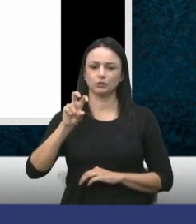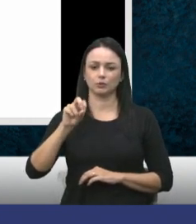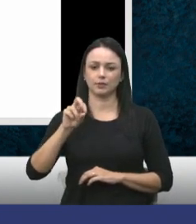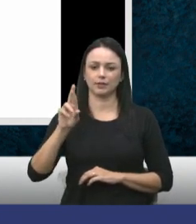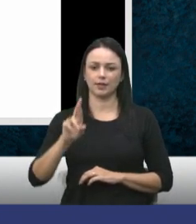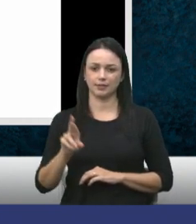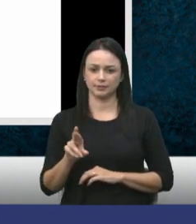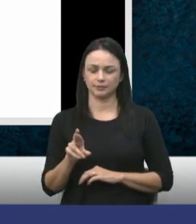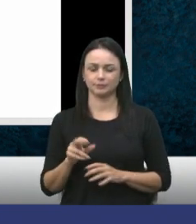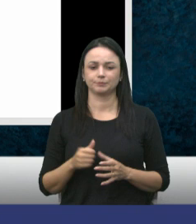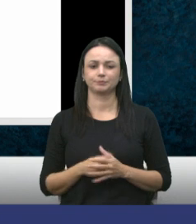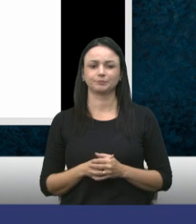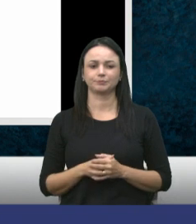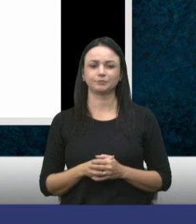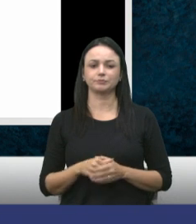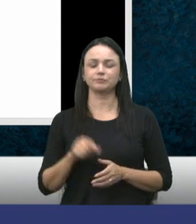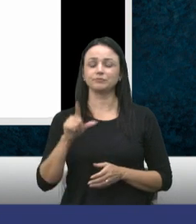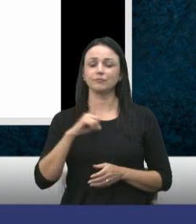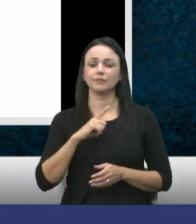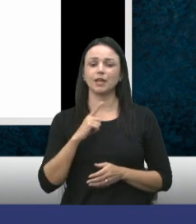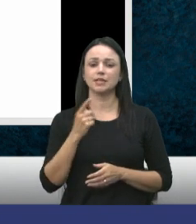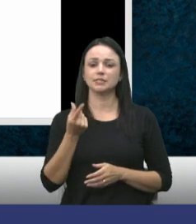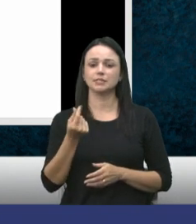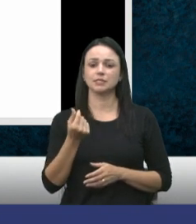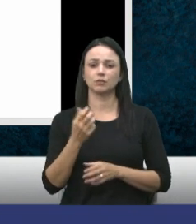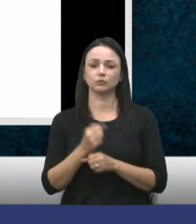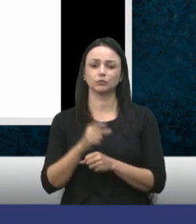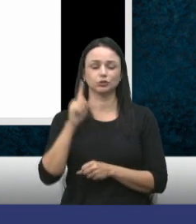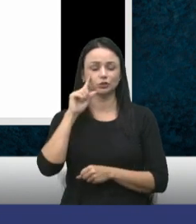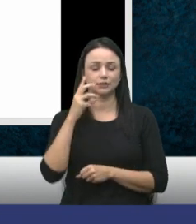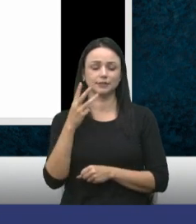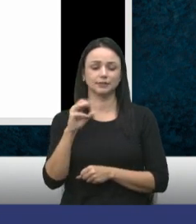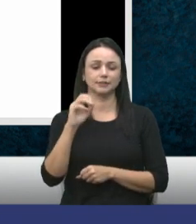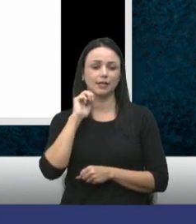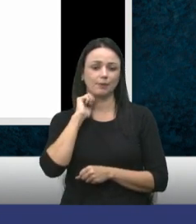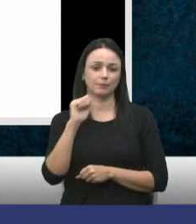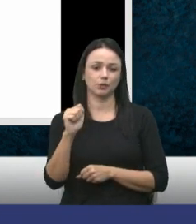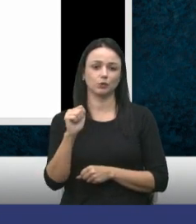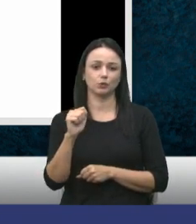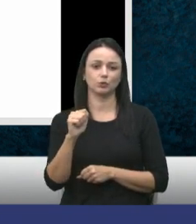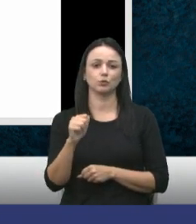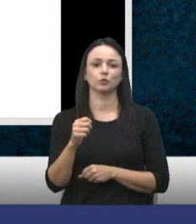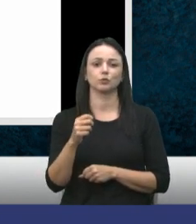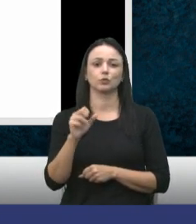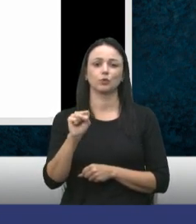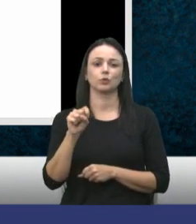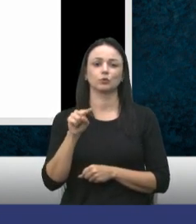9.959, tendo um saldo em 30 de 4 de 2024 de R$